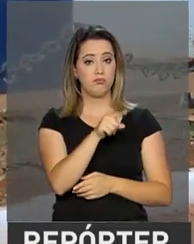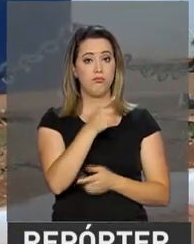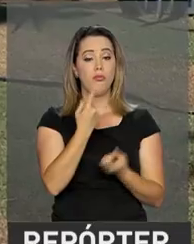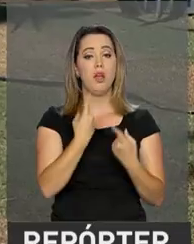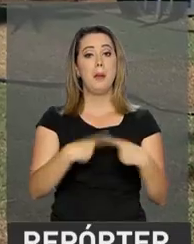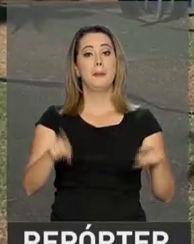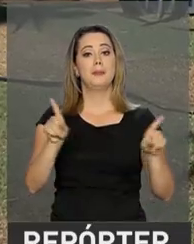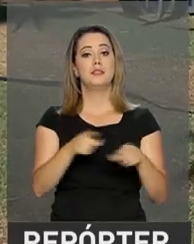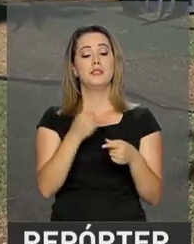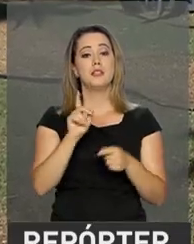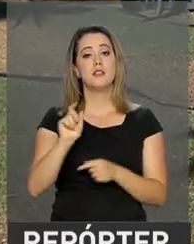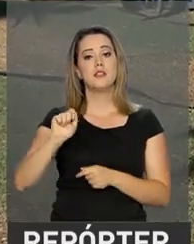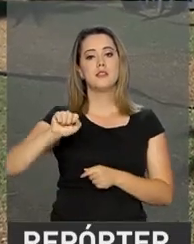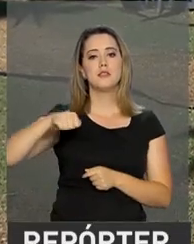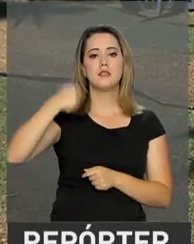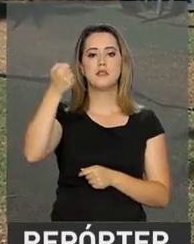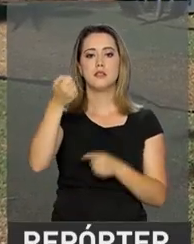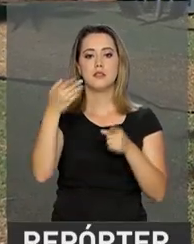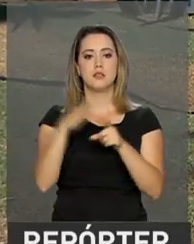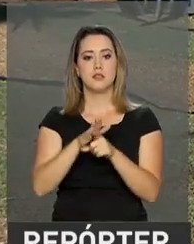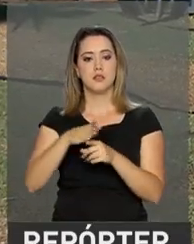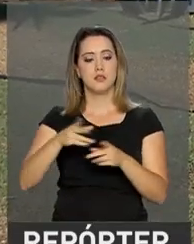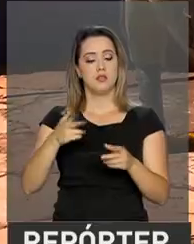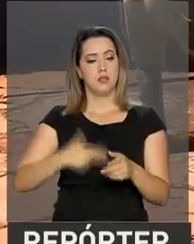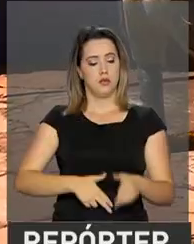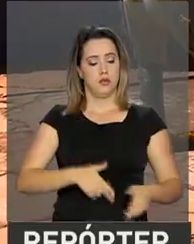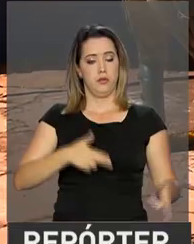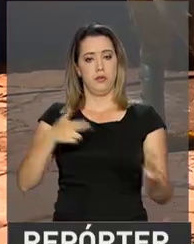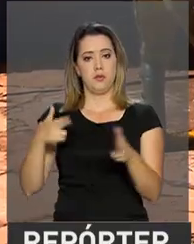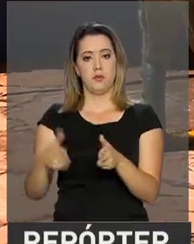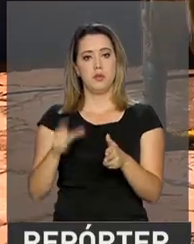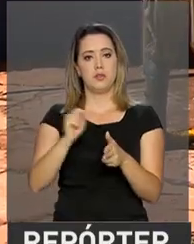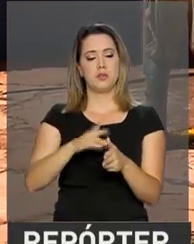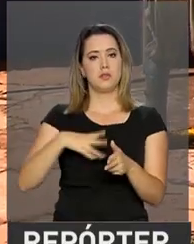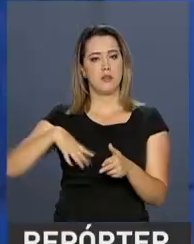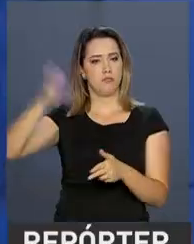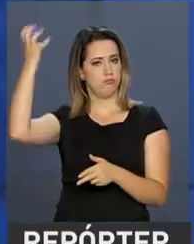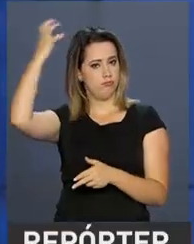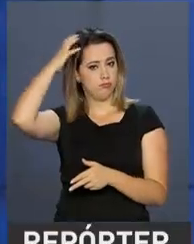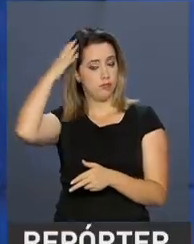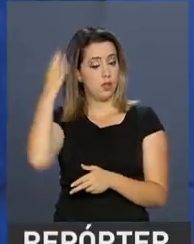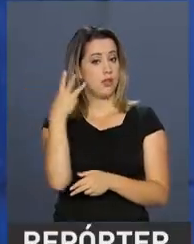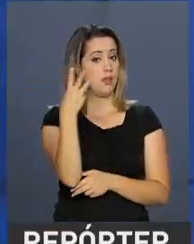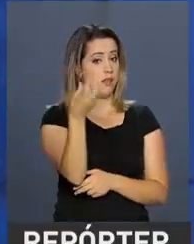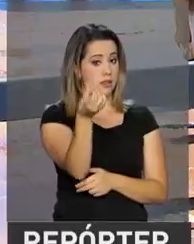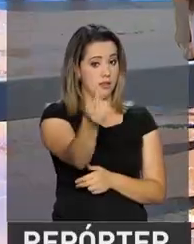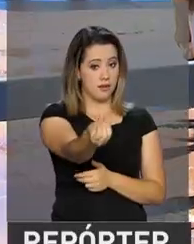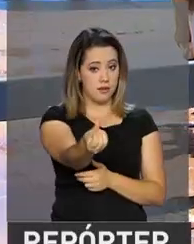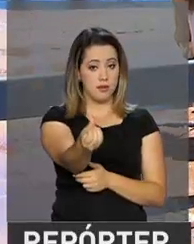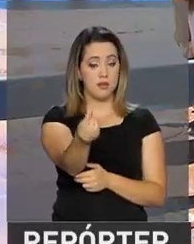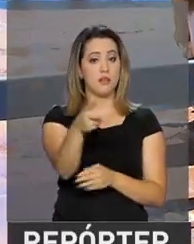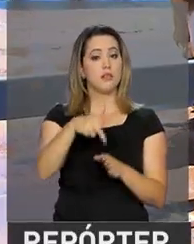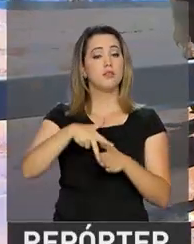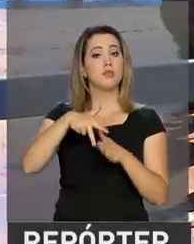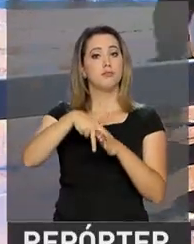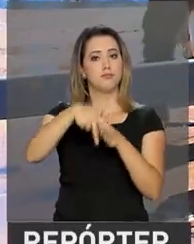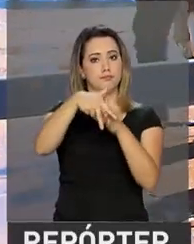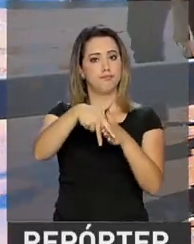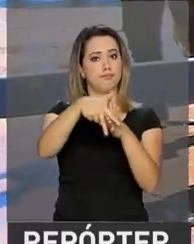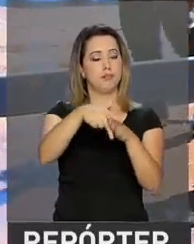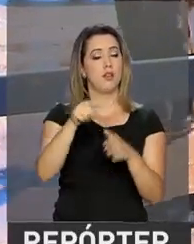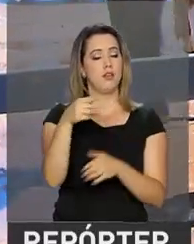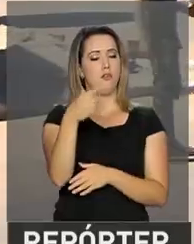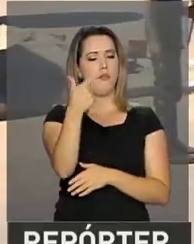Cayena simboliza a artilharia do Exército Imperial. Fazem parte dela 36 cavalos da raça Bretão, dos